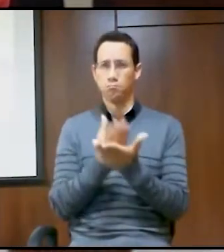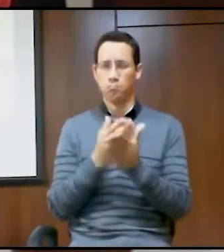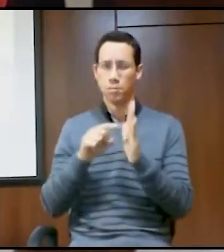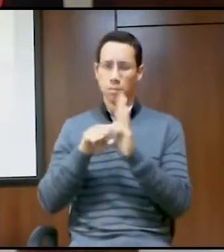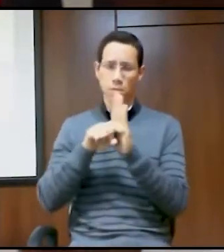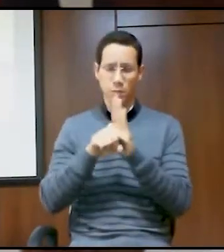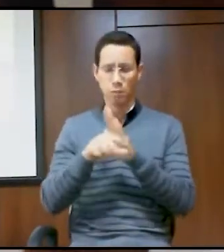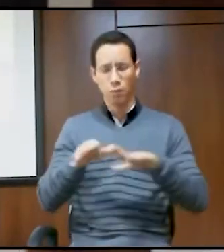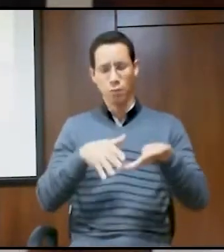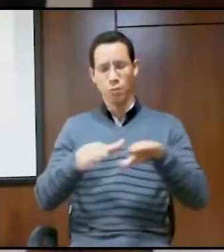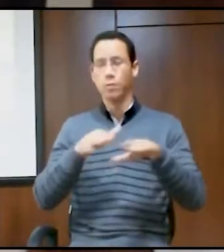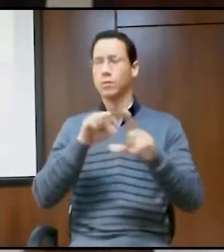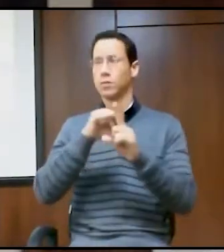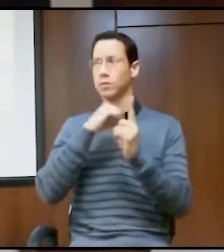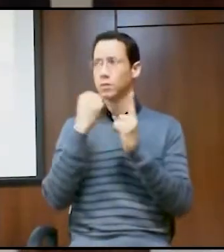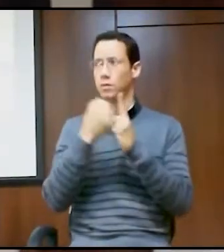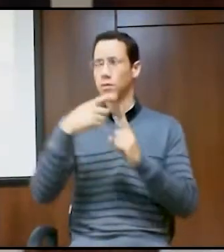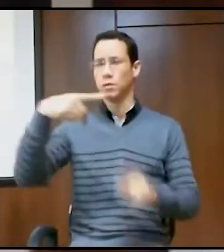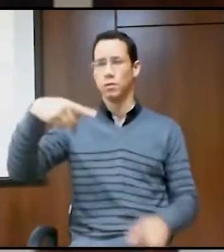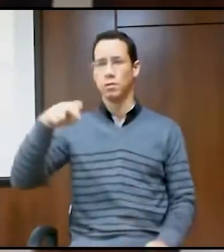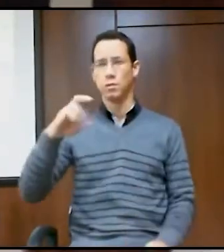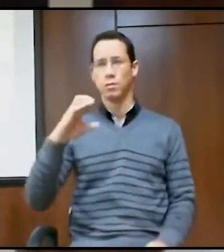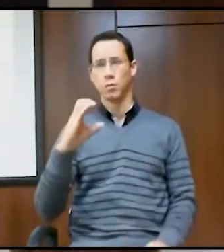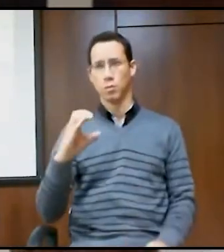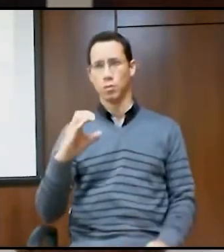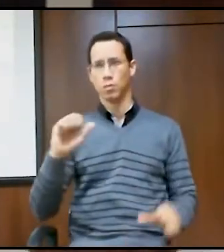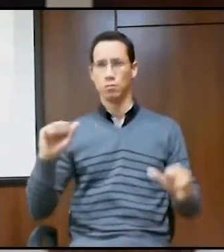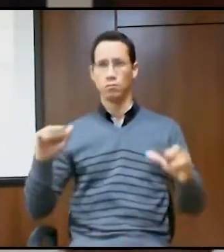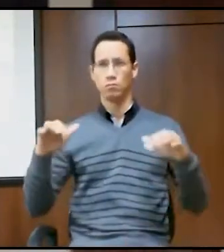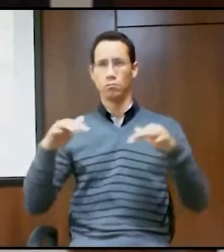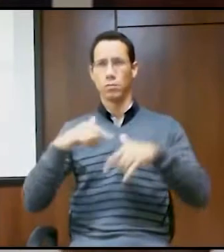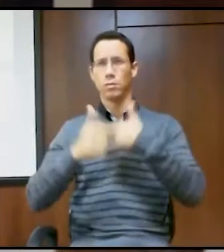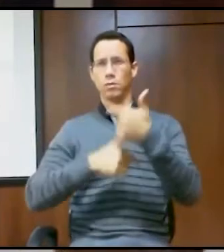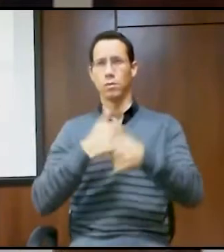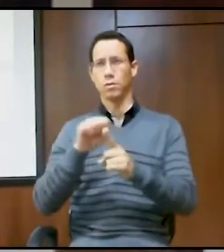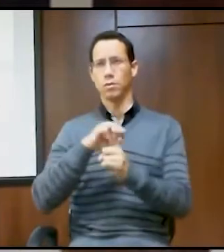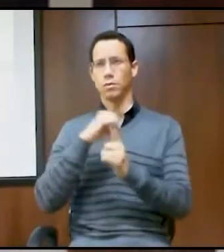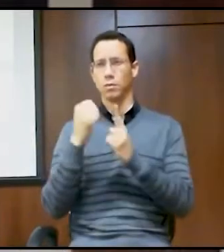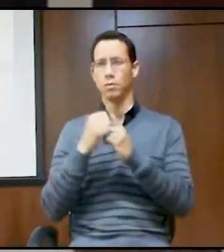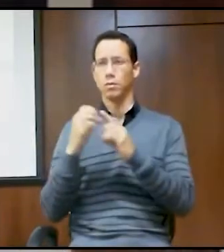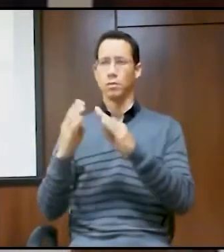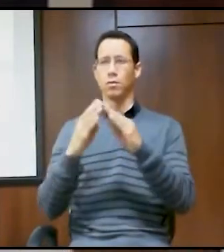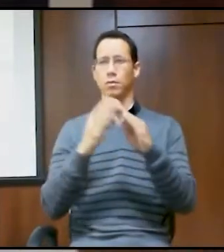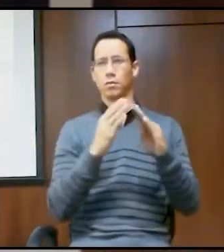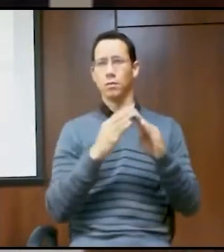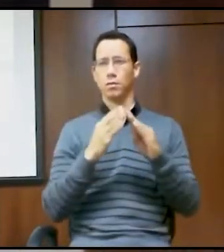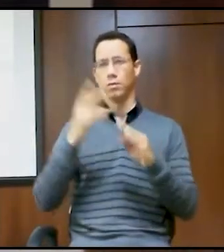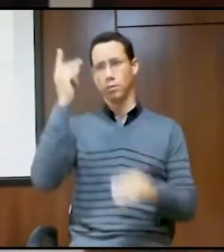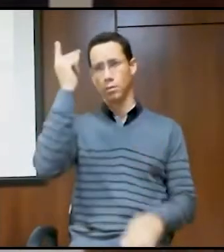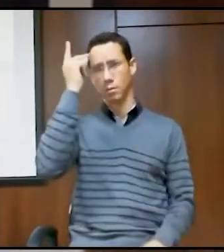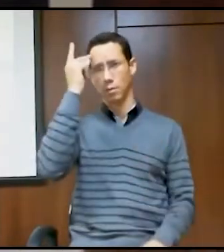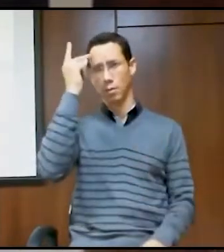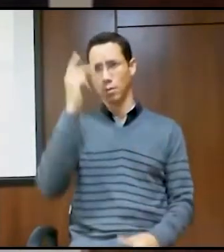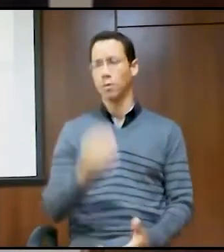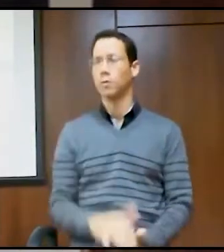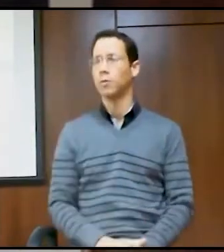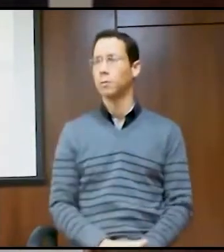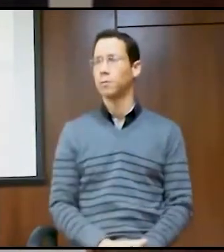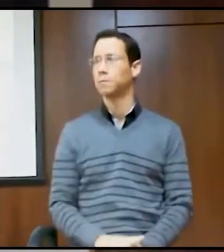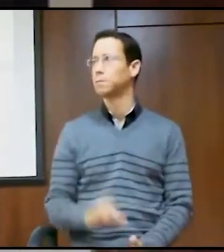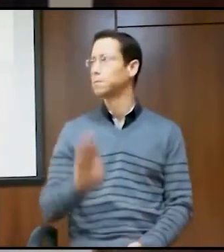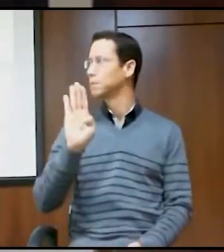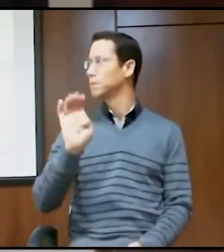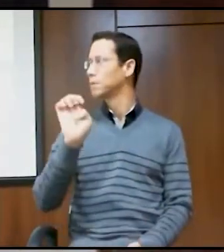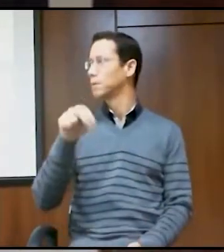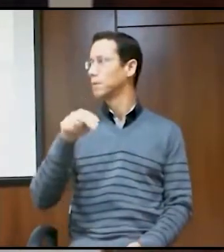sobre Movimentos Sociais da PUC e membro do Fórum sobre Trabalho Social em Habitação de Interesse Social de São Paulo. E por fim, o Benedito Barbosa,